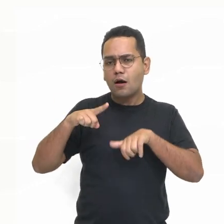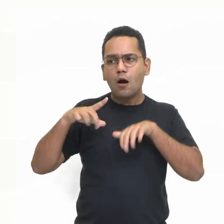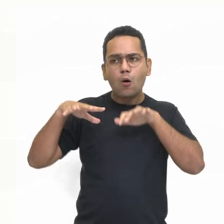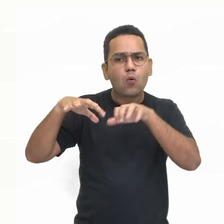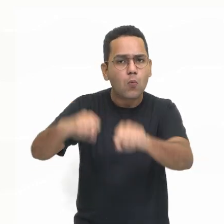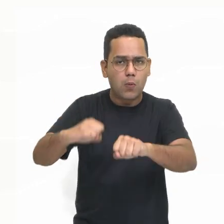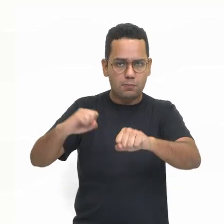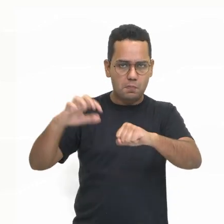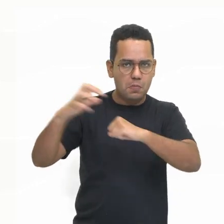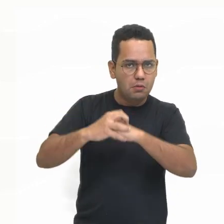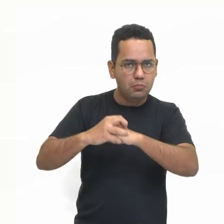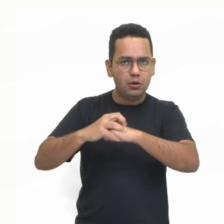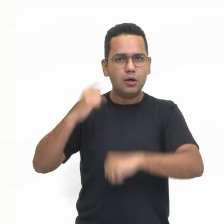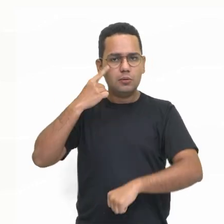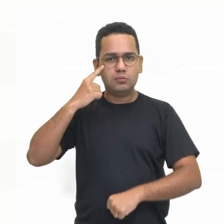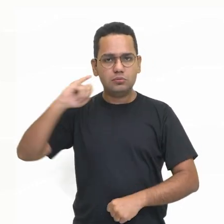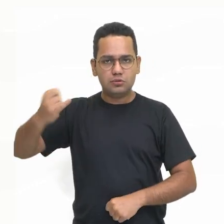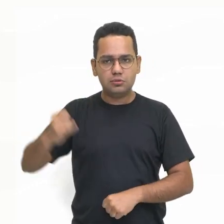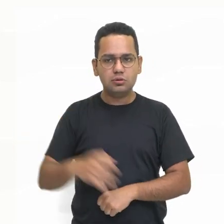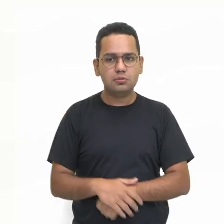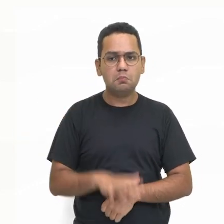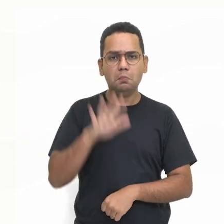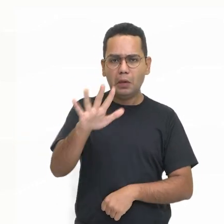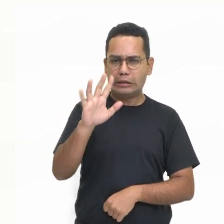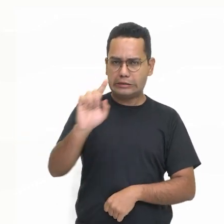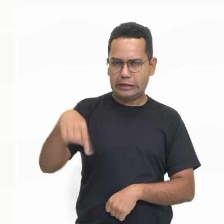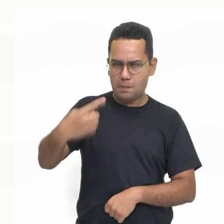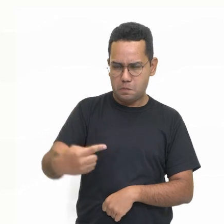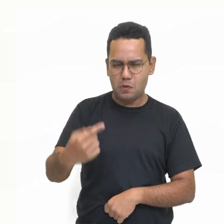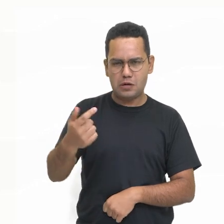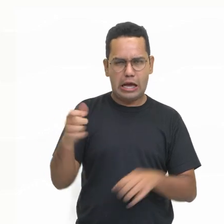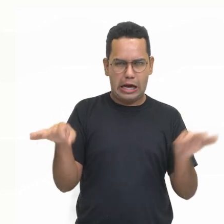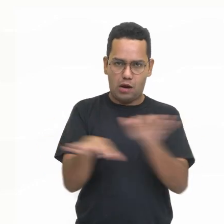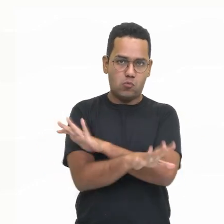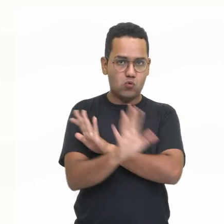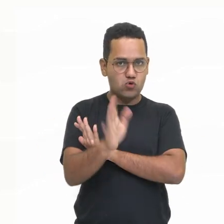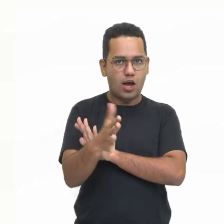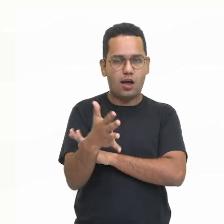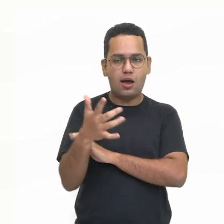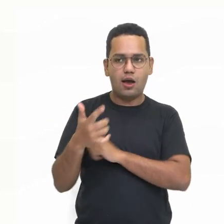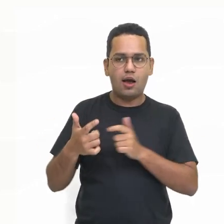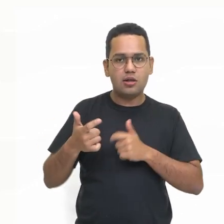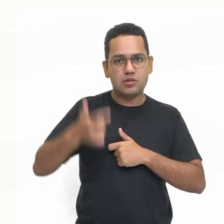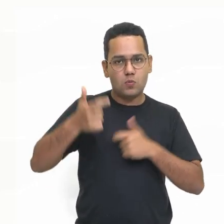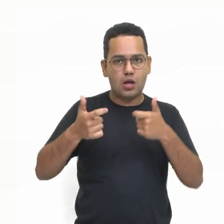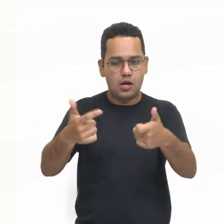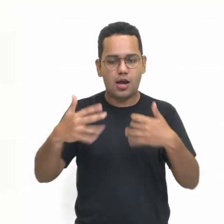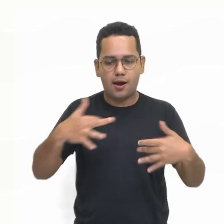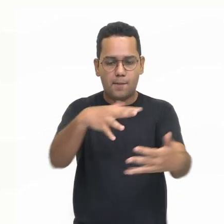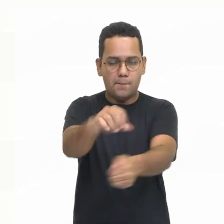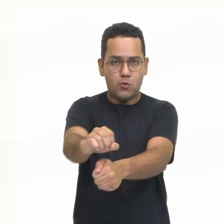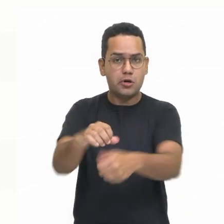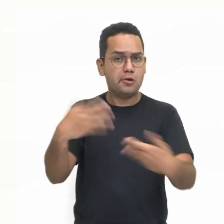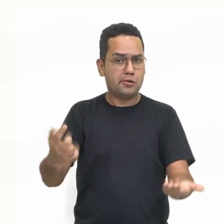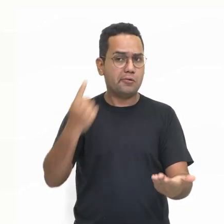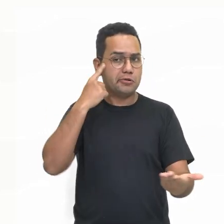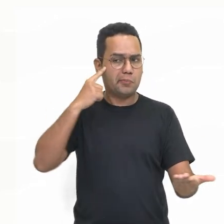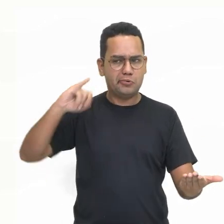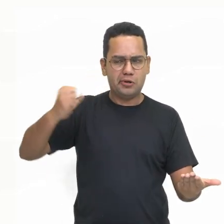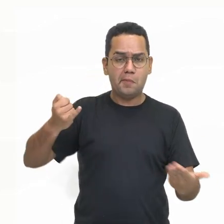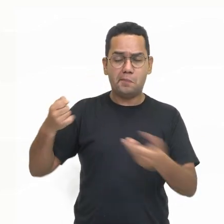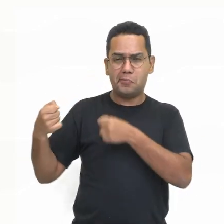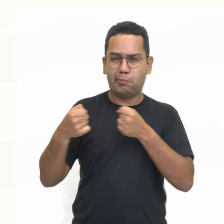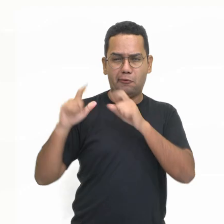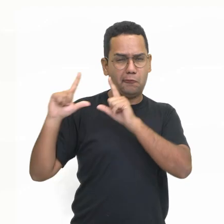Guerra Mundial, essa dominação japonesa, ela vai acabar favorecendo para que esses territórios consigam ter a